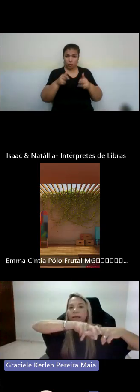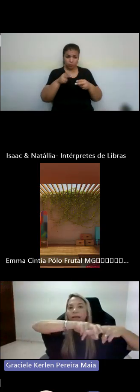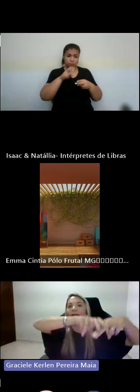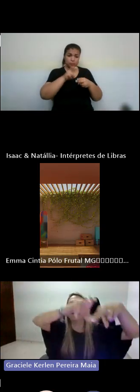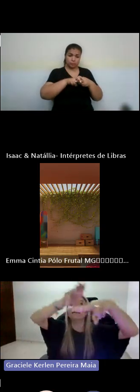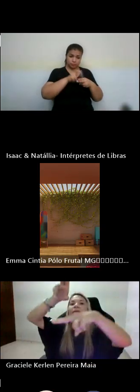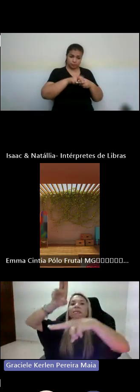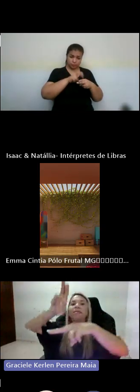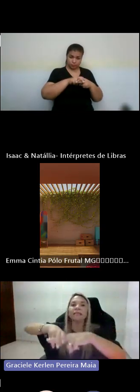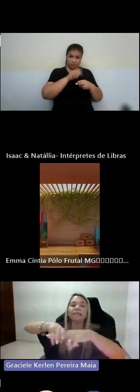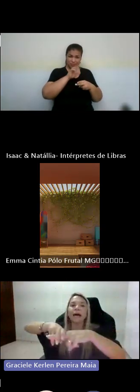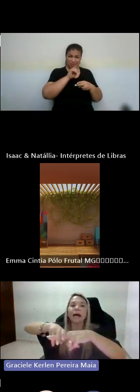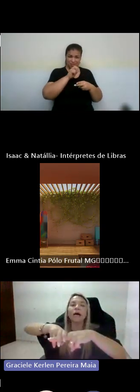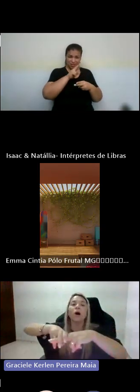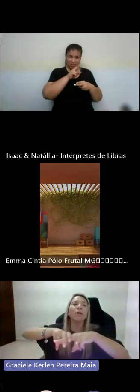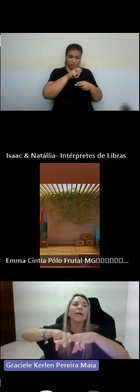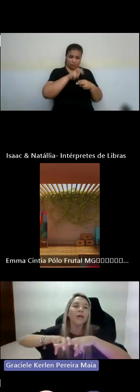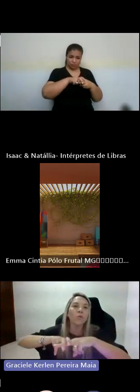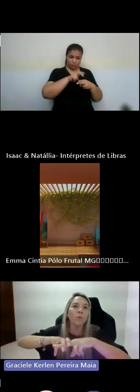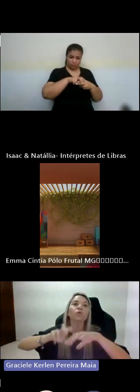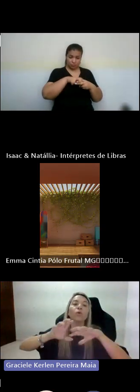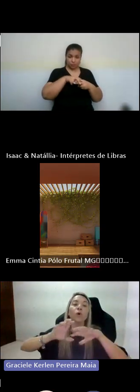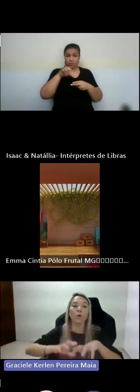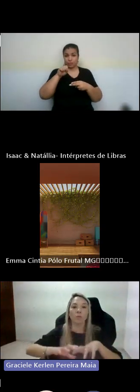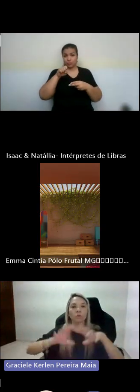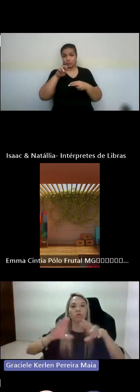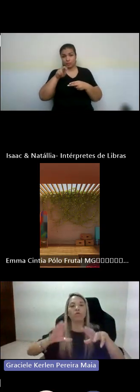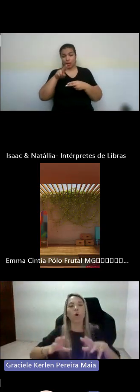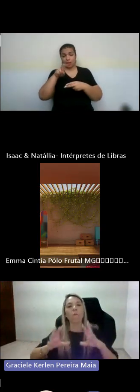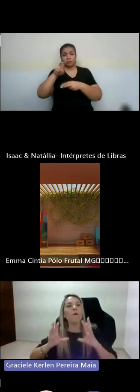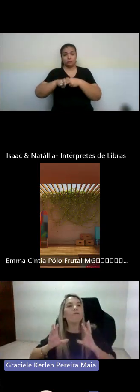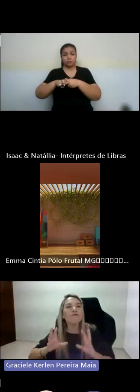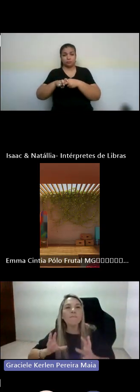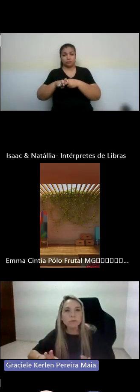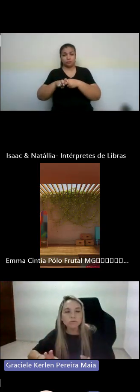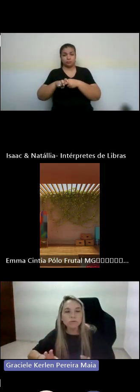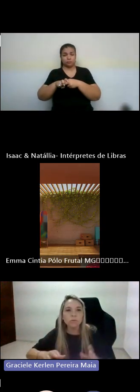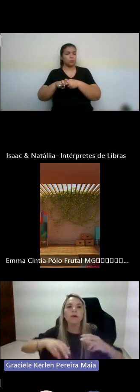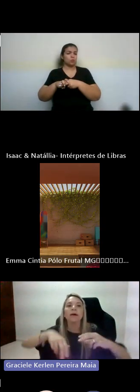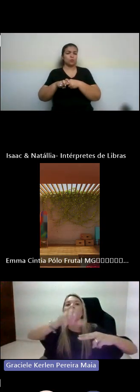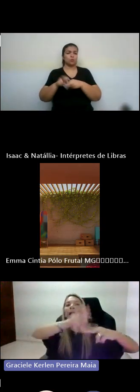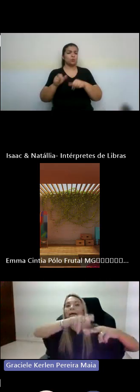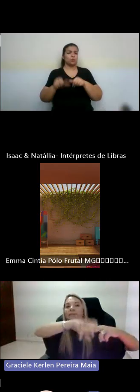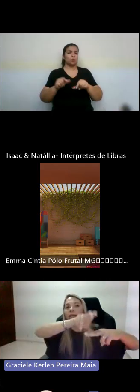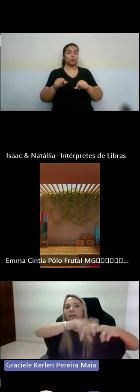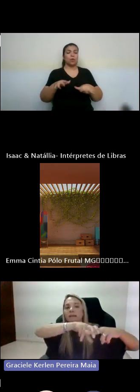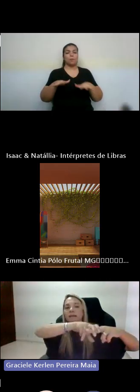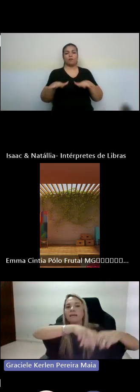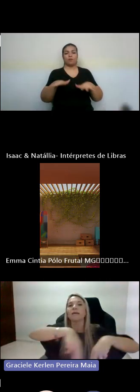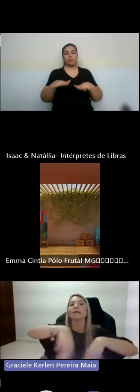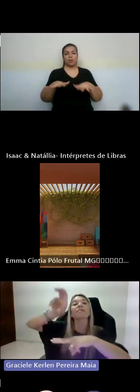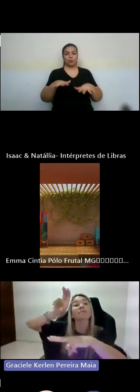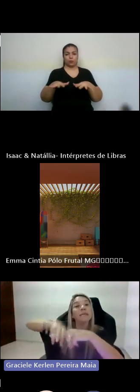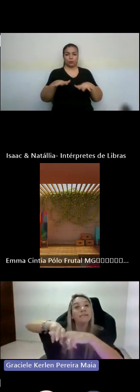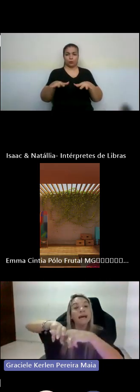Cadeira, sentar. O que eu mudo? Eu mudo o movimento.